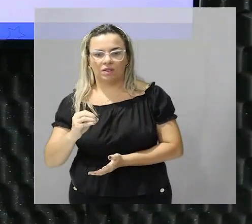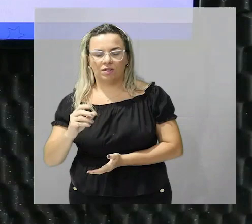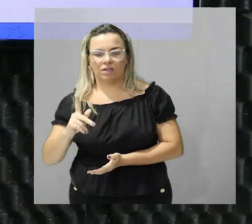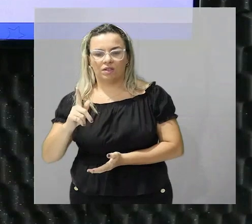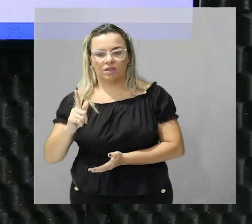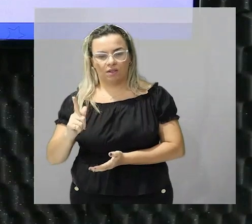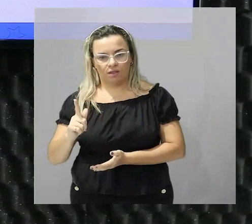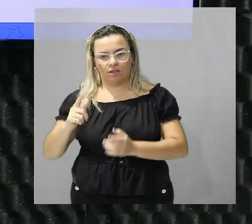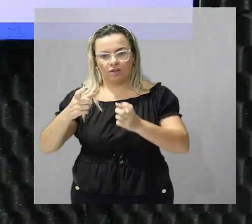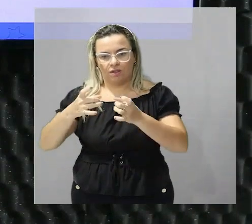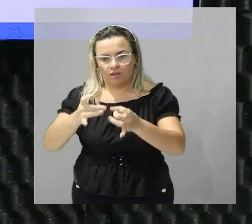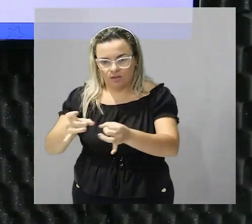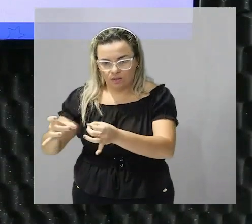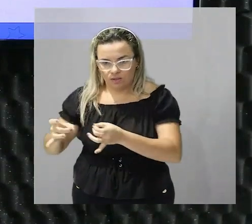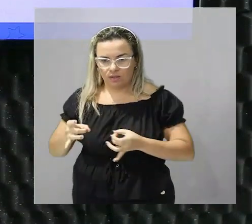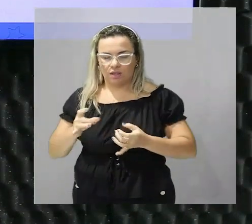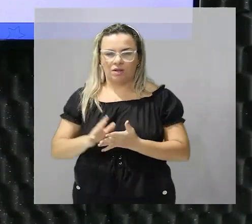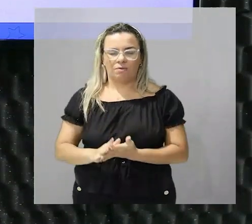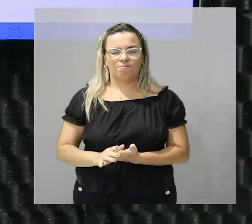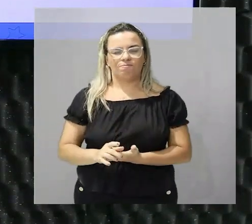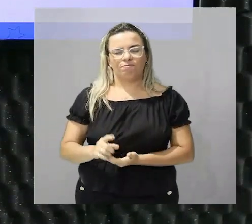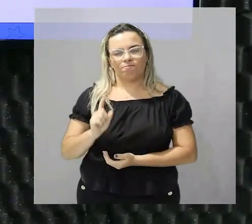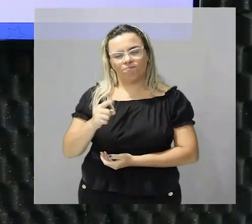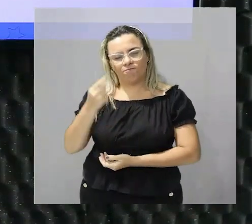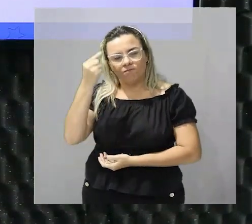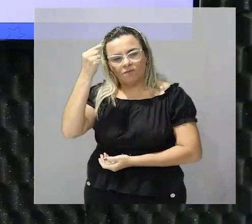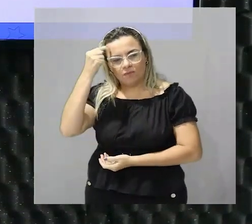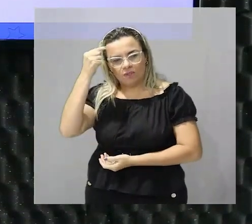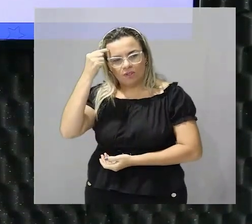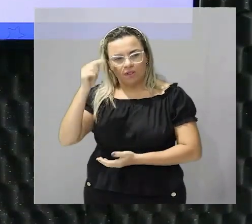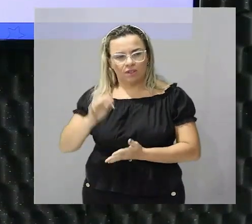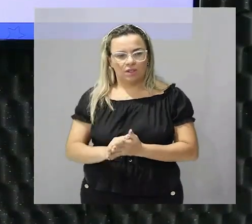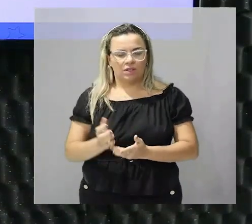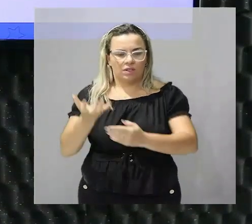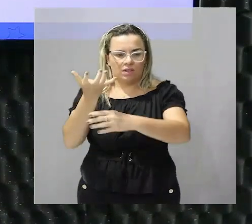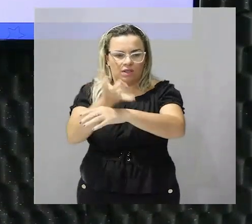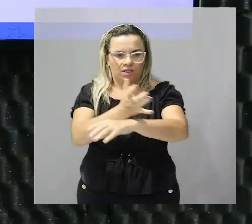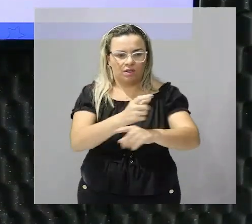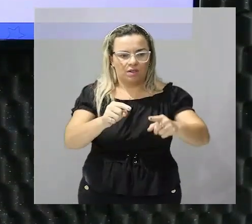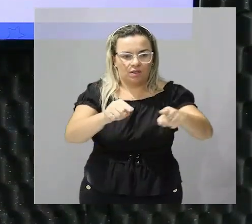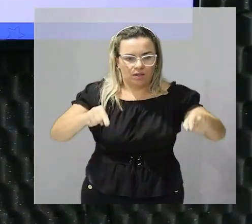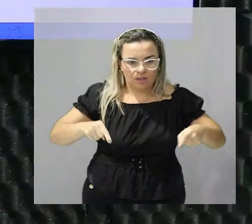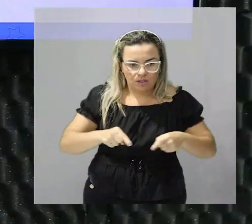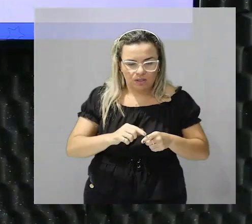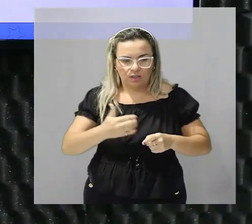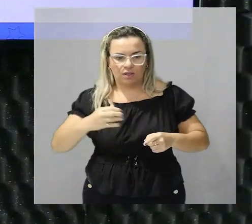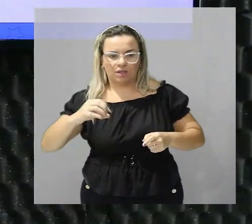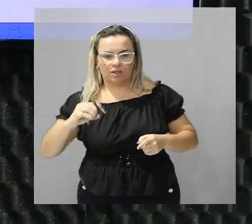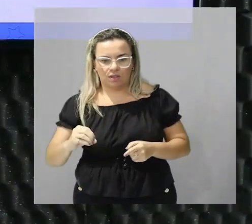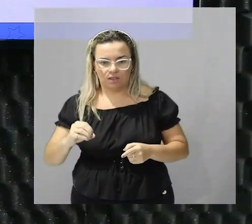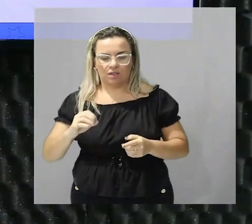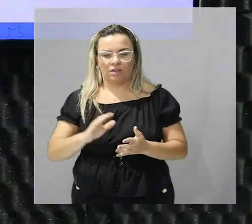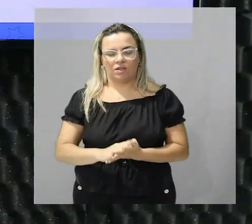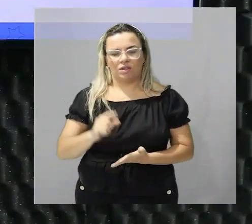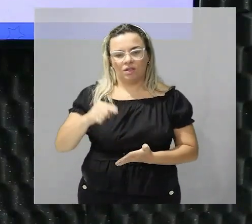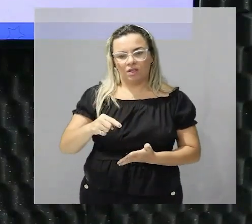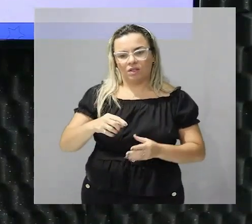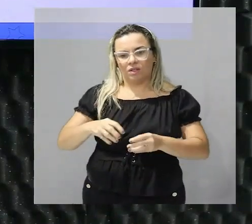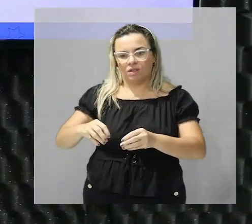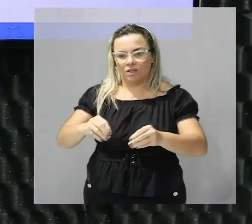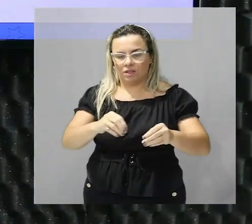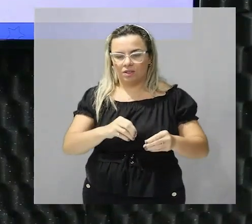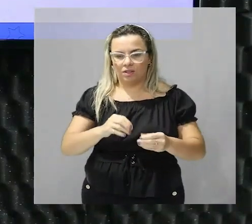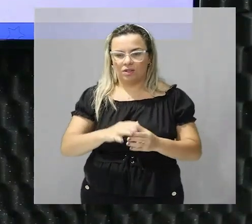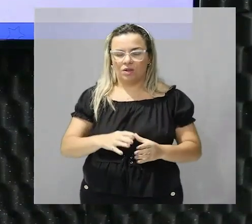Suponha que ele plantou 10 hectares de soja em sua propriedade, na qual colheu